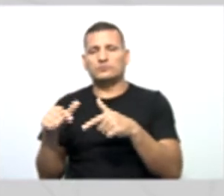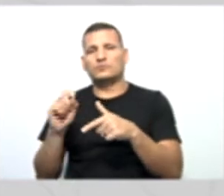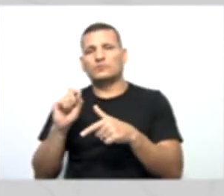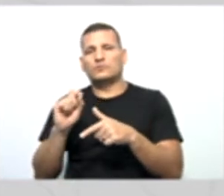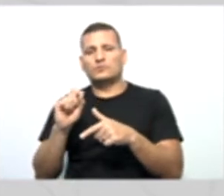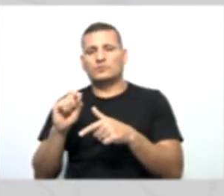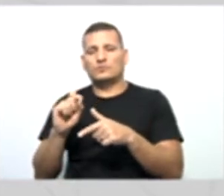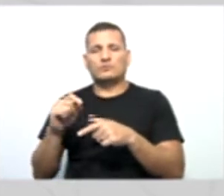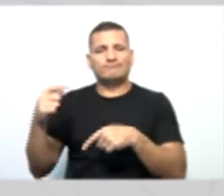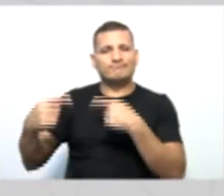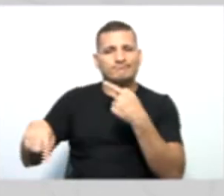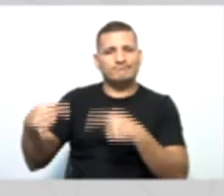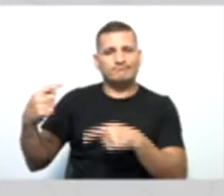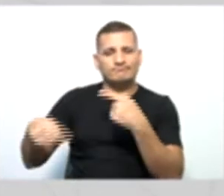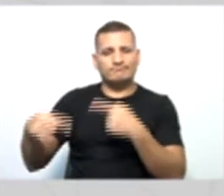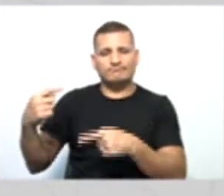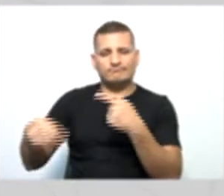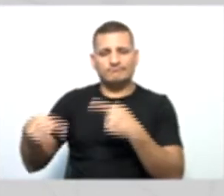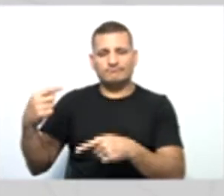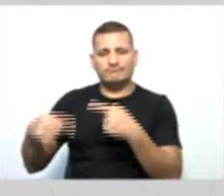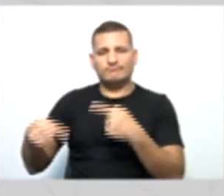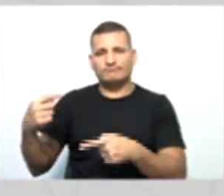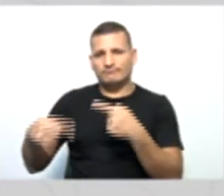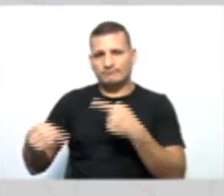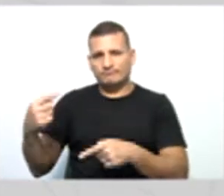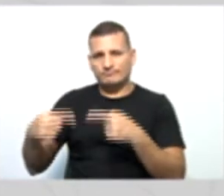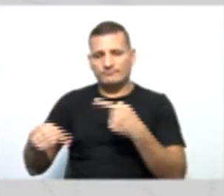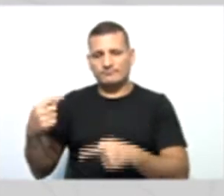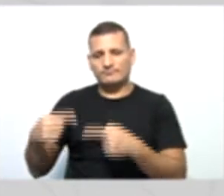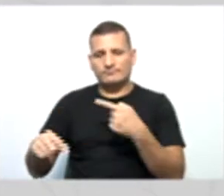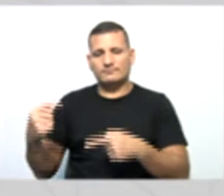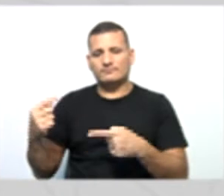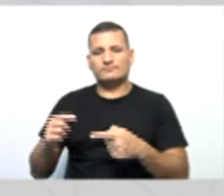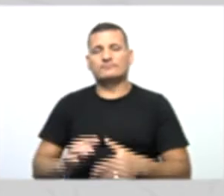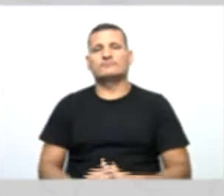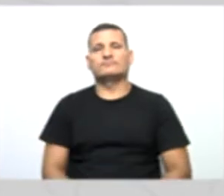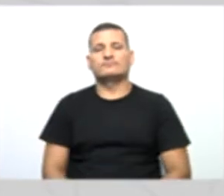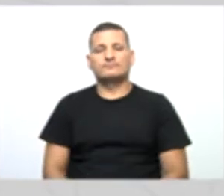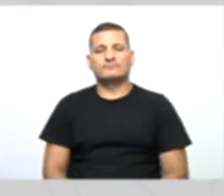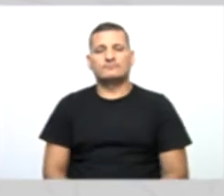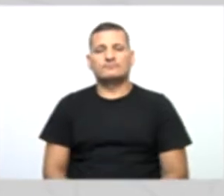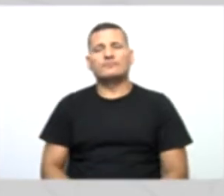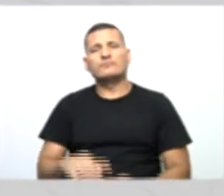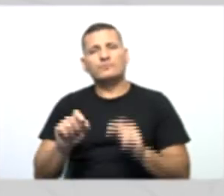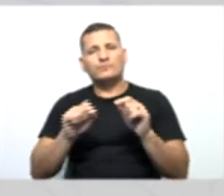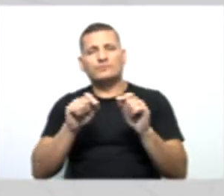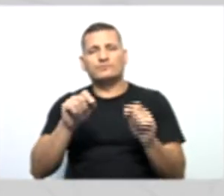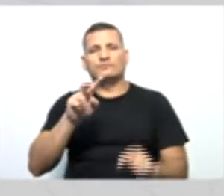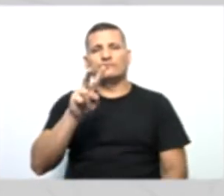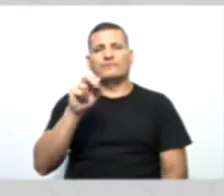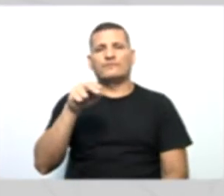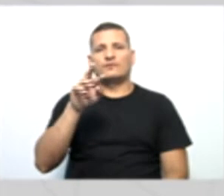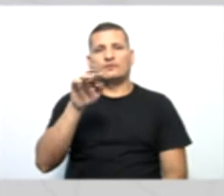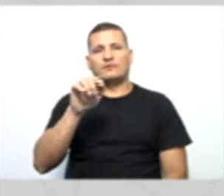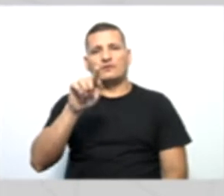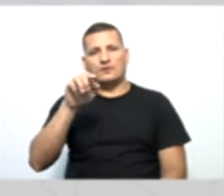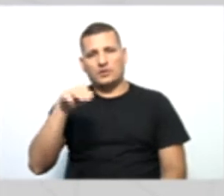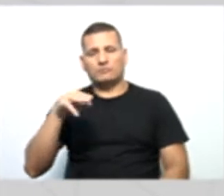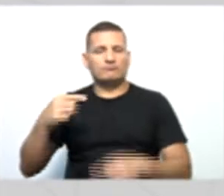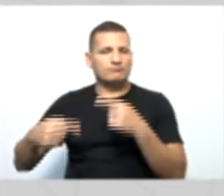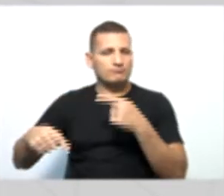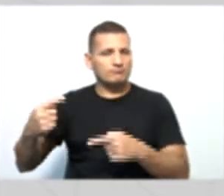vantagem competitiva. Marque bem esse termo que nós vamos ver já já o que é uma vantagem